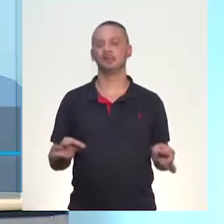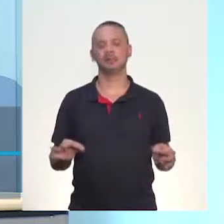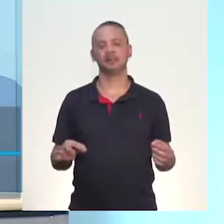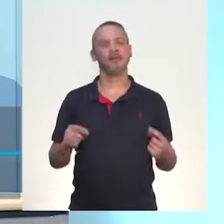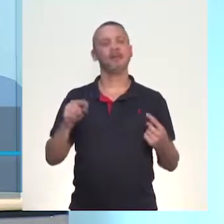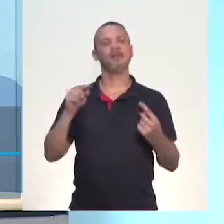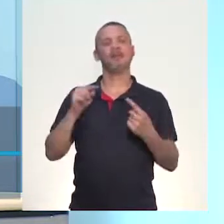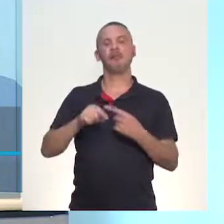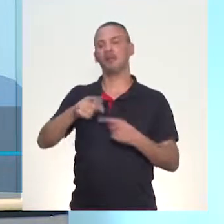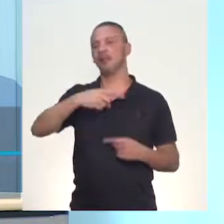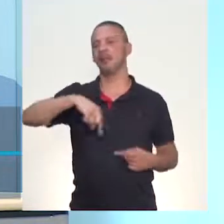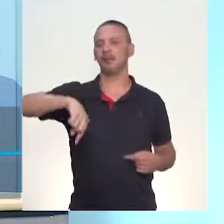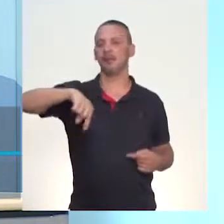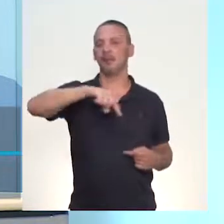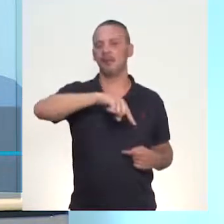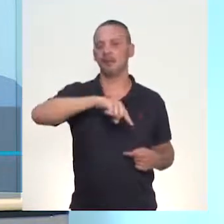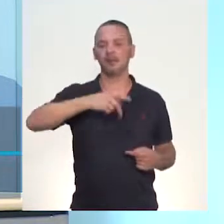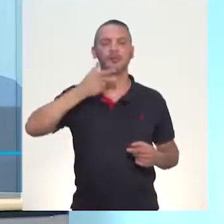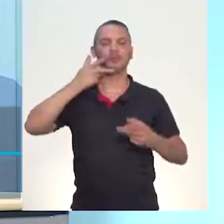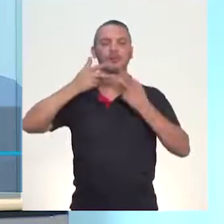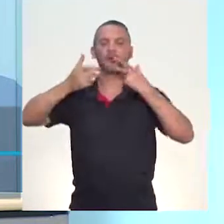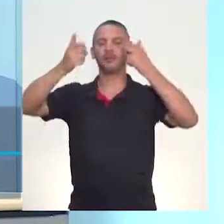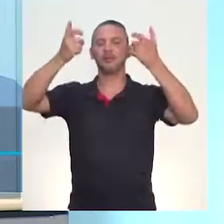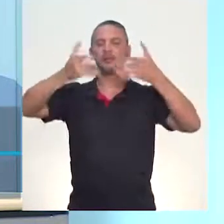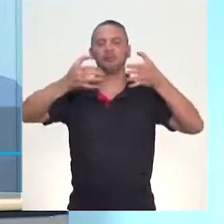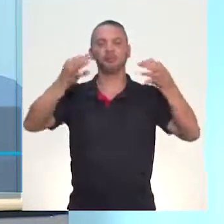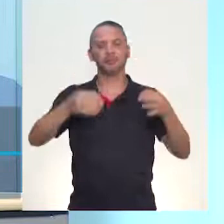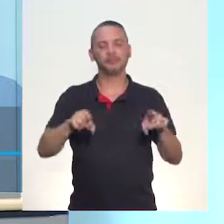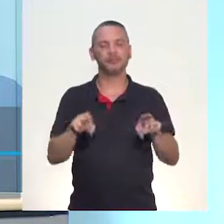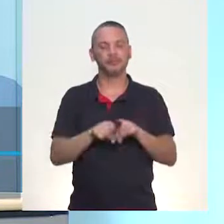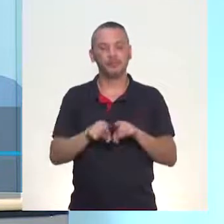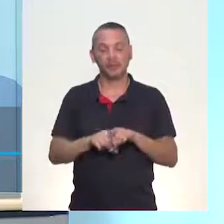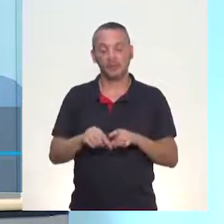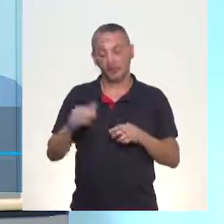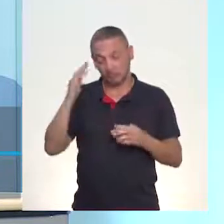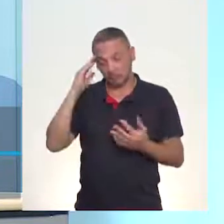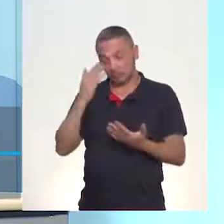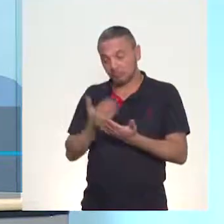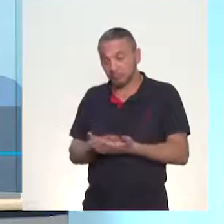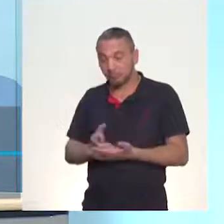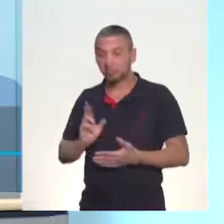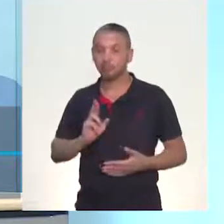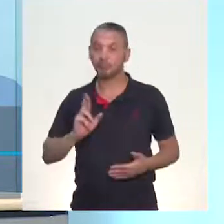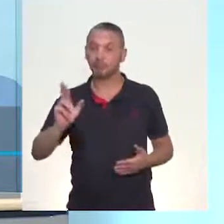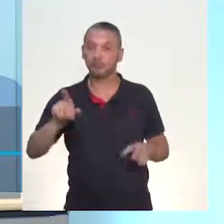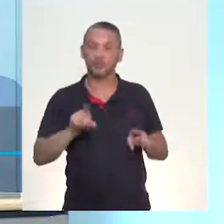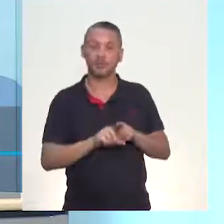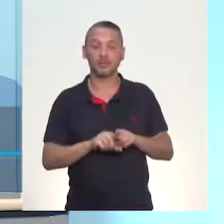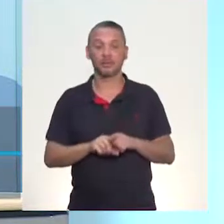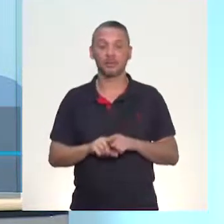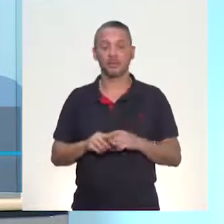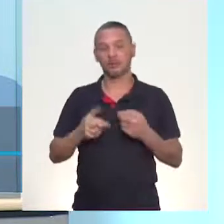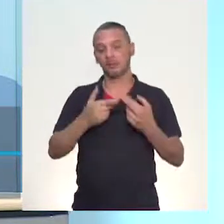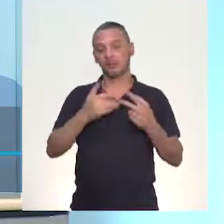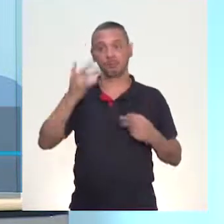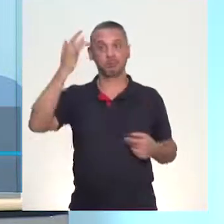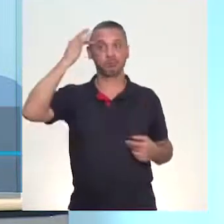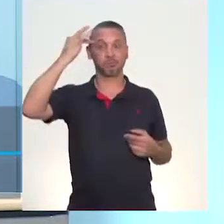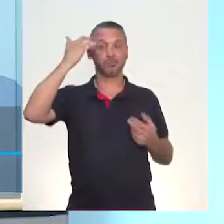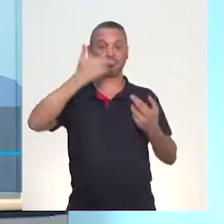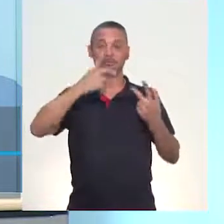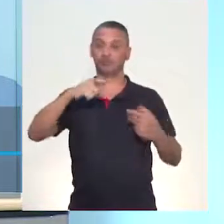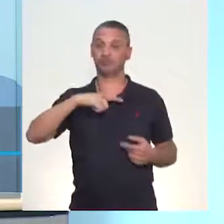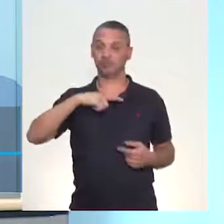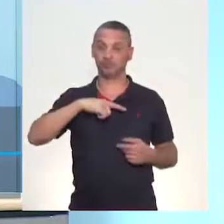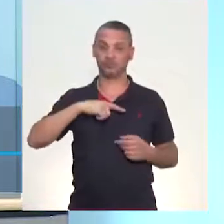nos permitem satisfazer. Isso tem a ver com uma crença, isso tem a ver também com dogmas, né? Tem a ver também